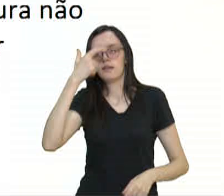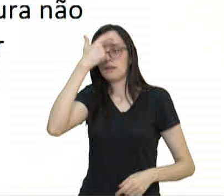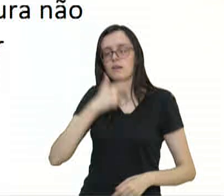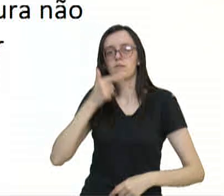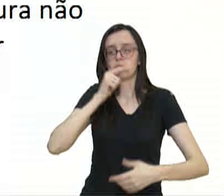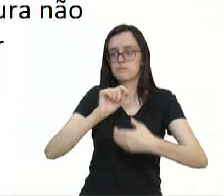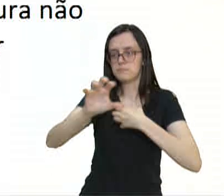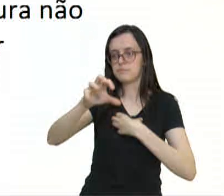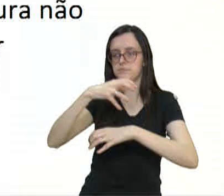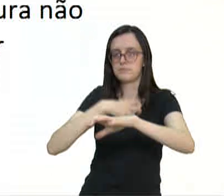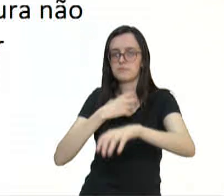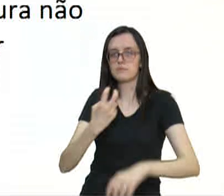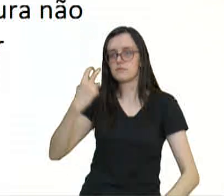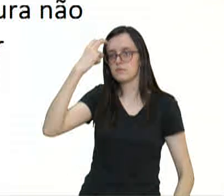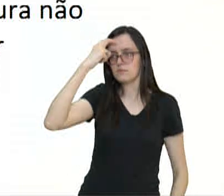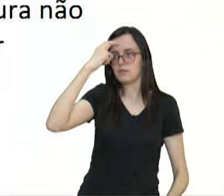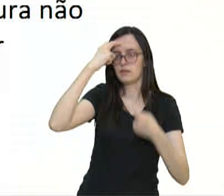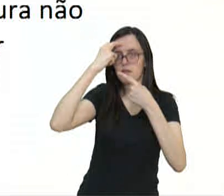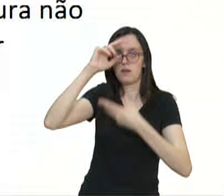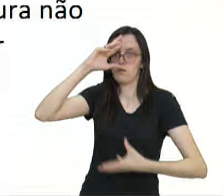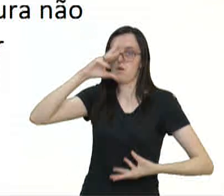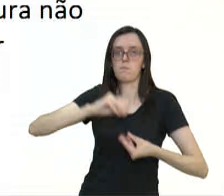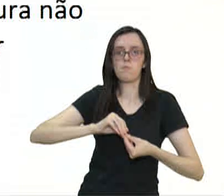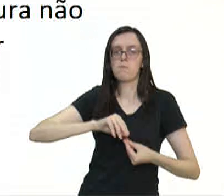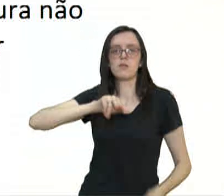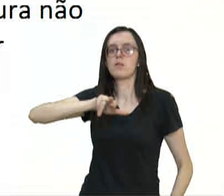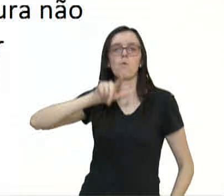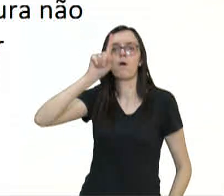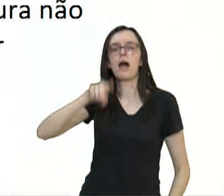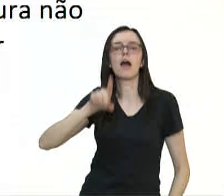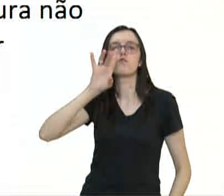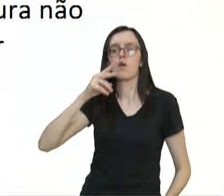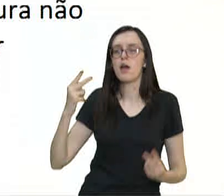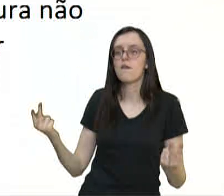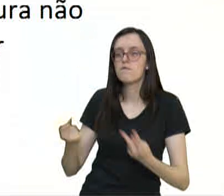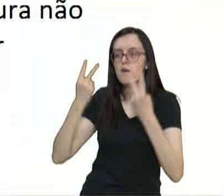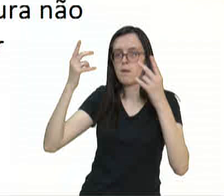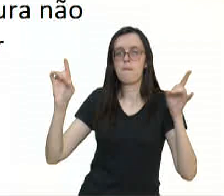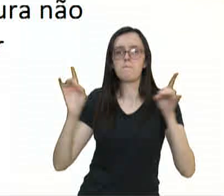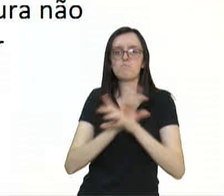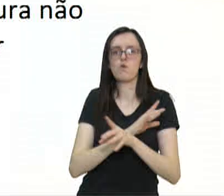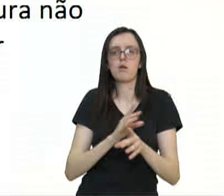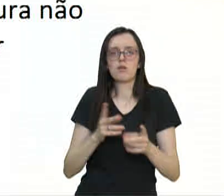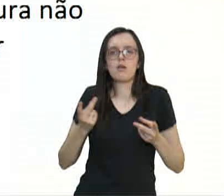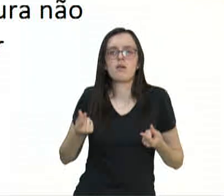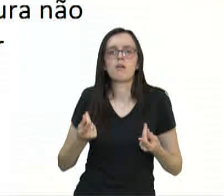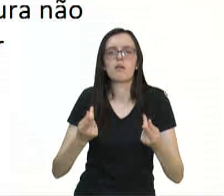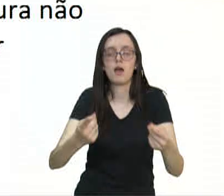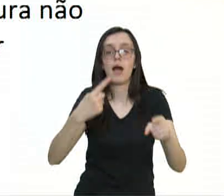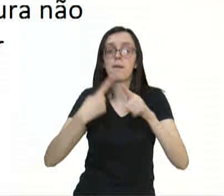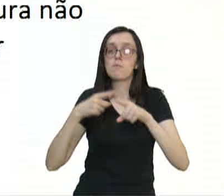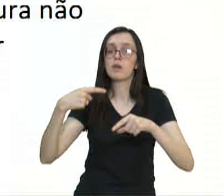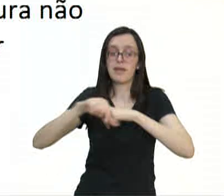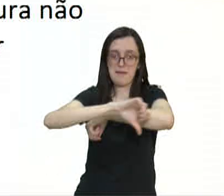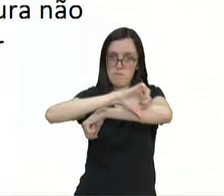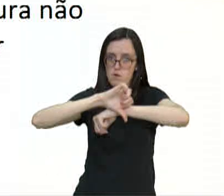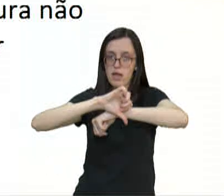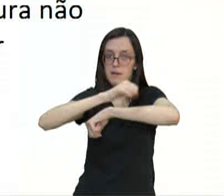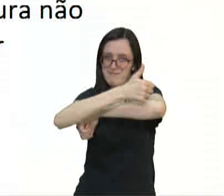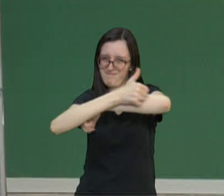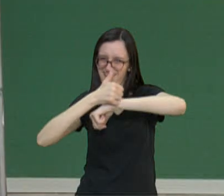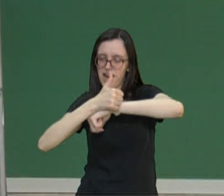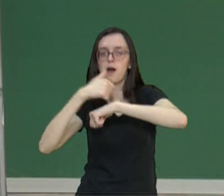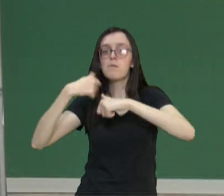identificar com a sua cultura não pode ser compreendida como um fenômeno composto por valores morais fixos, pois estes devem ser associados às